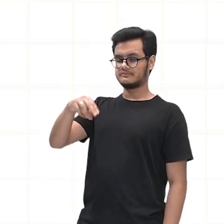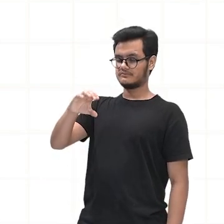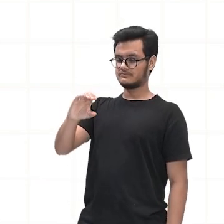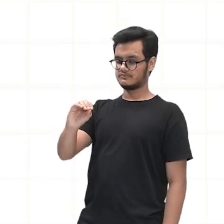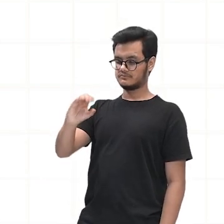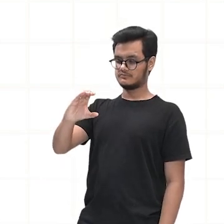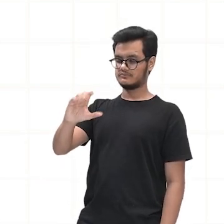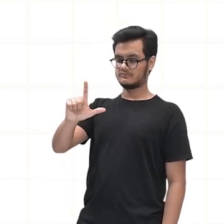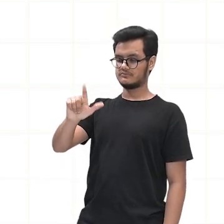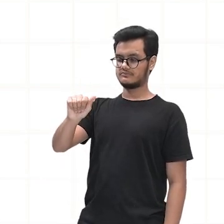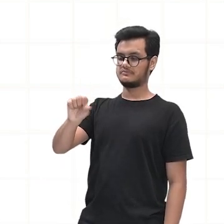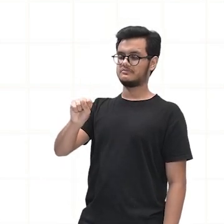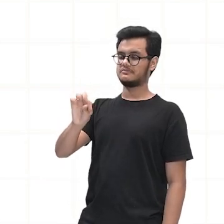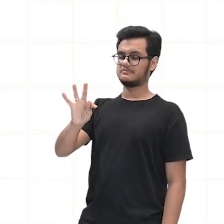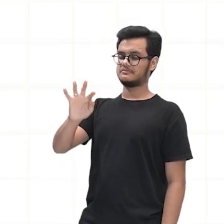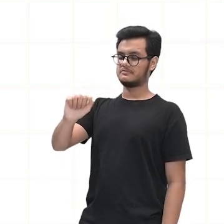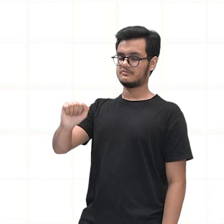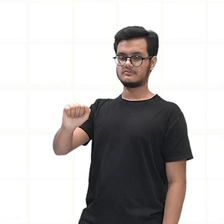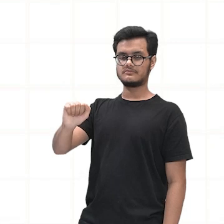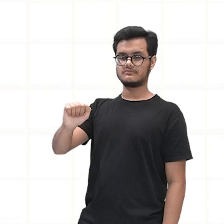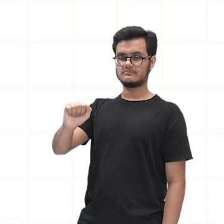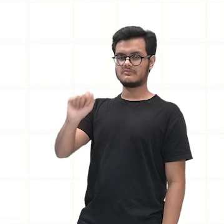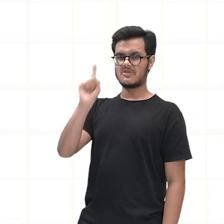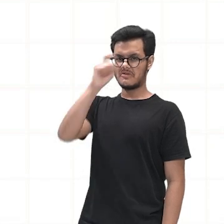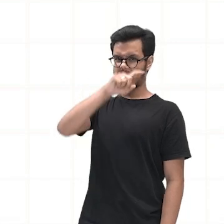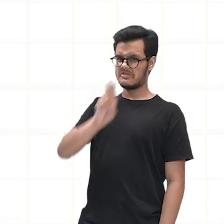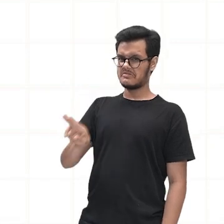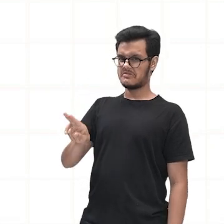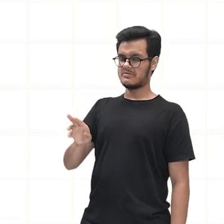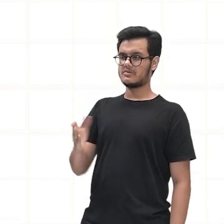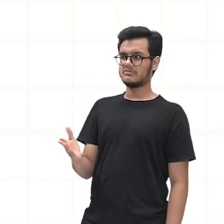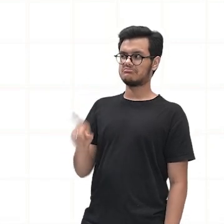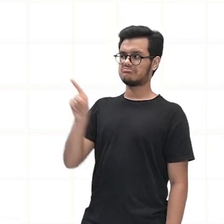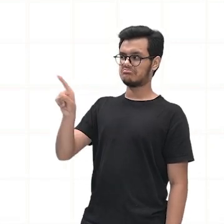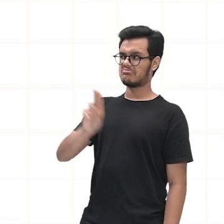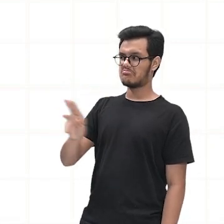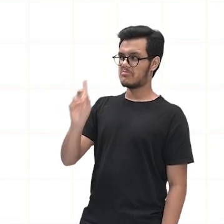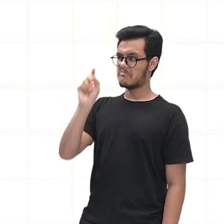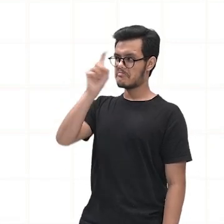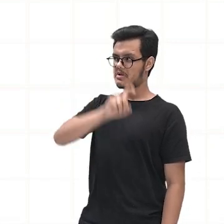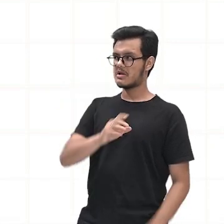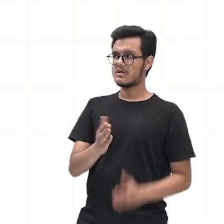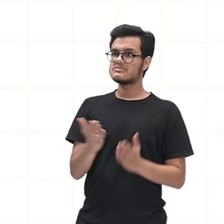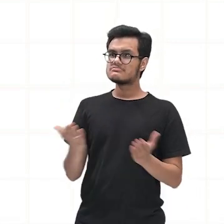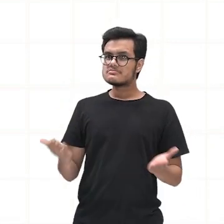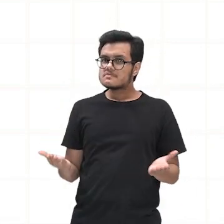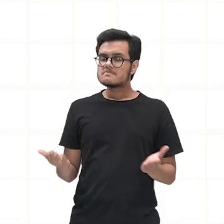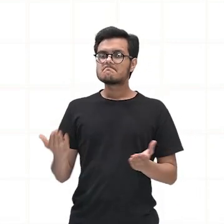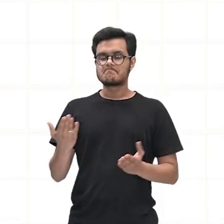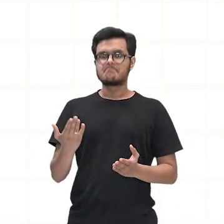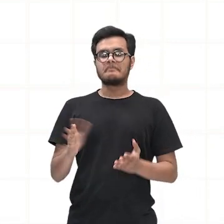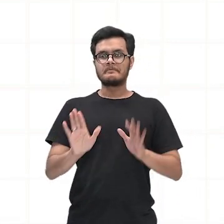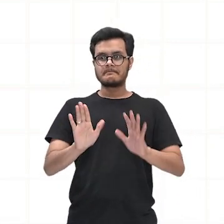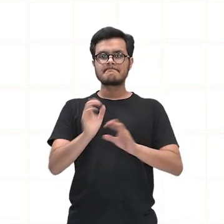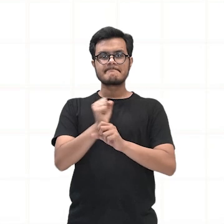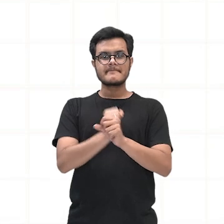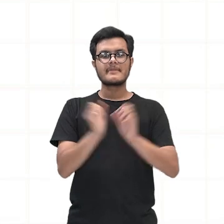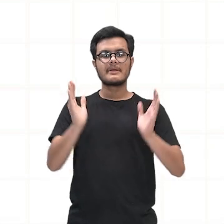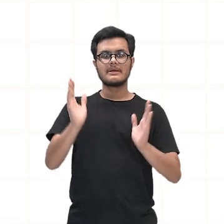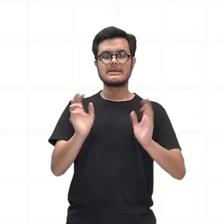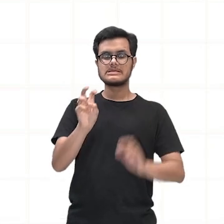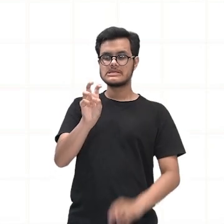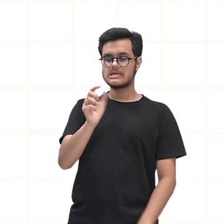iconoclastas, nome difícil, né? Os iconoclastas, em 726 d.C., o imperador